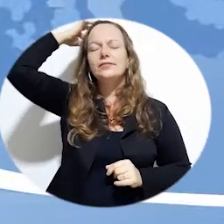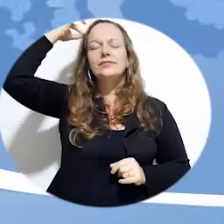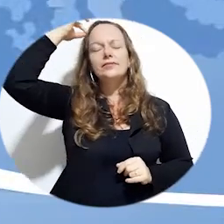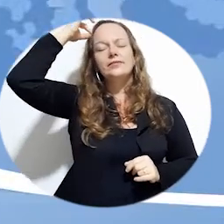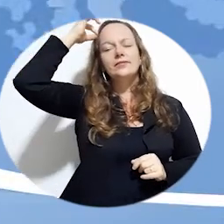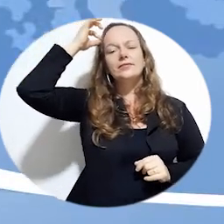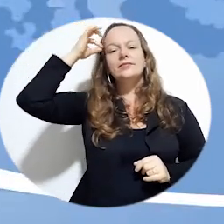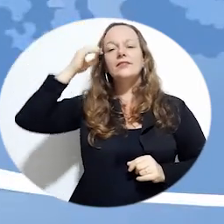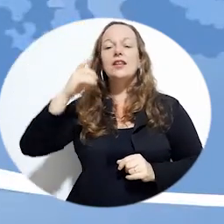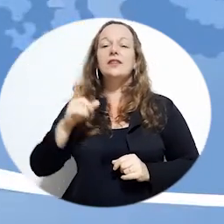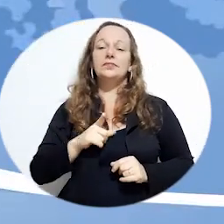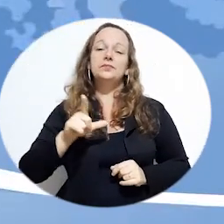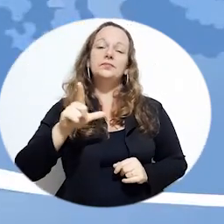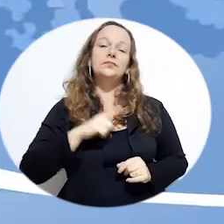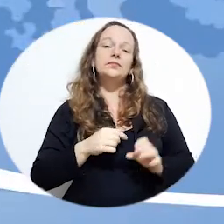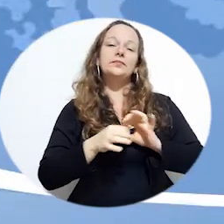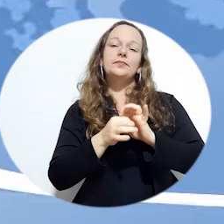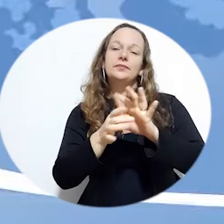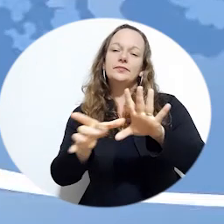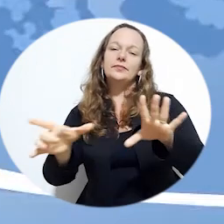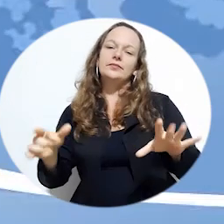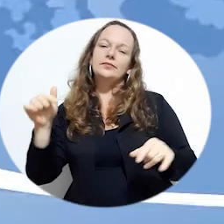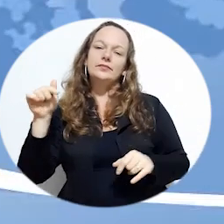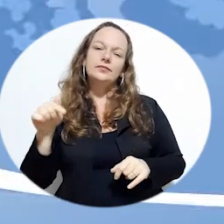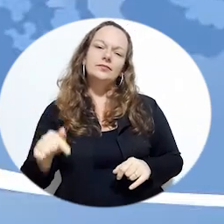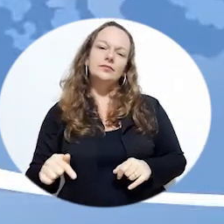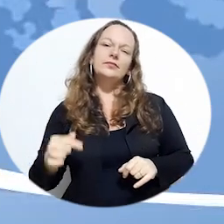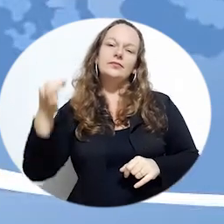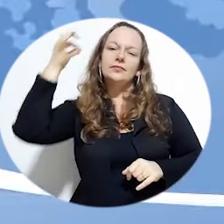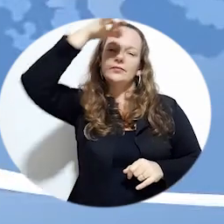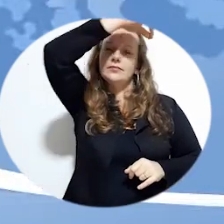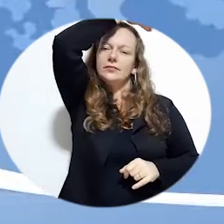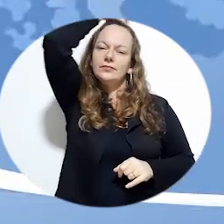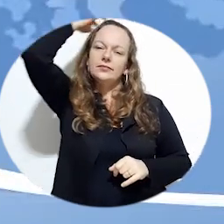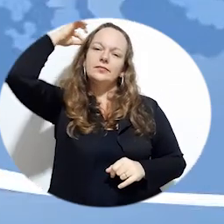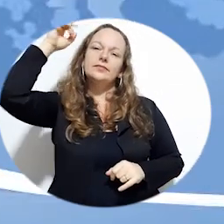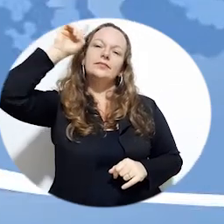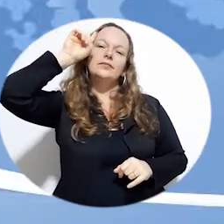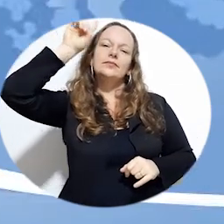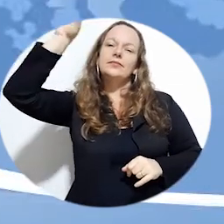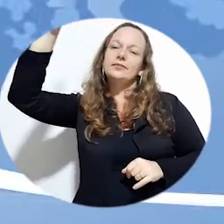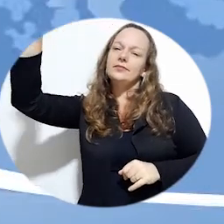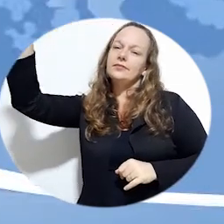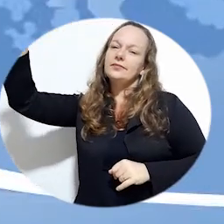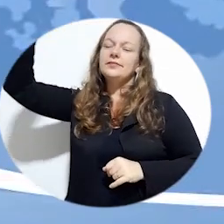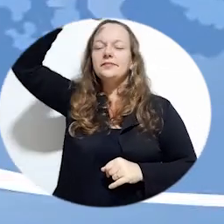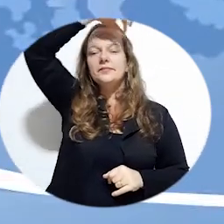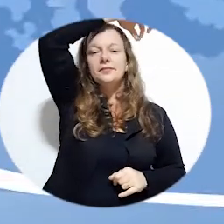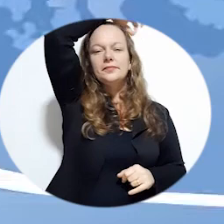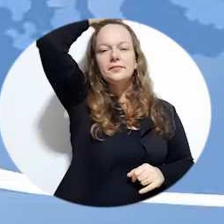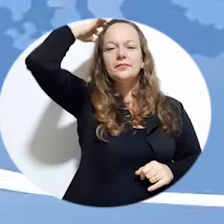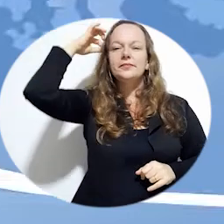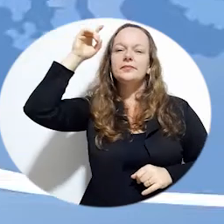Espírito Santo, quero ouvir vocês cantando. Tens liberdade aqui. Espírito de Deus,